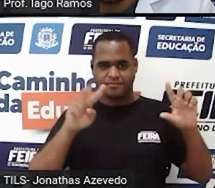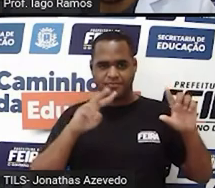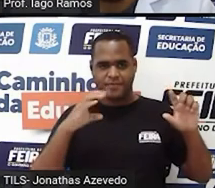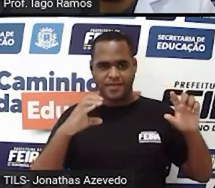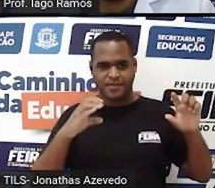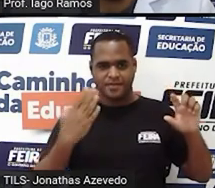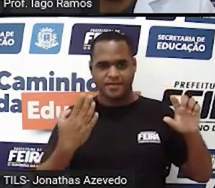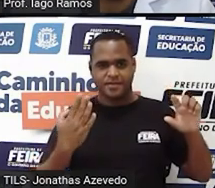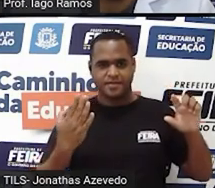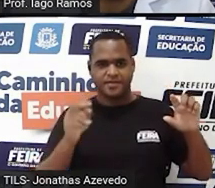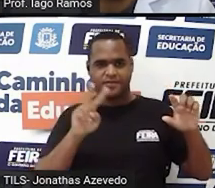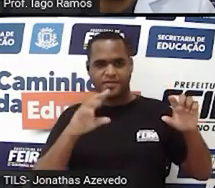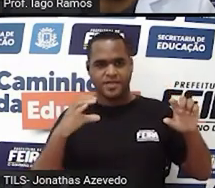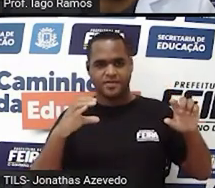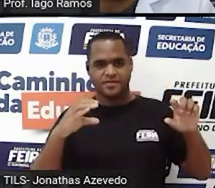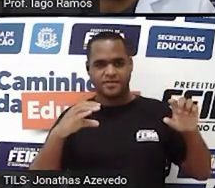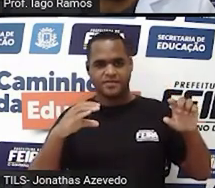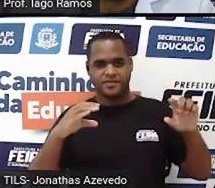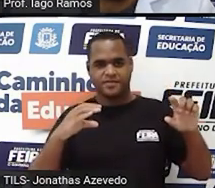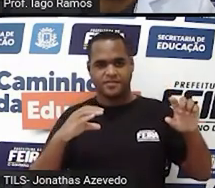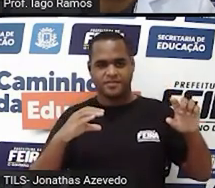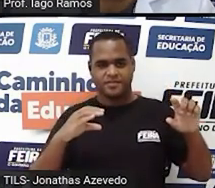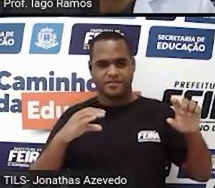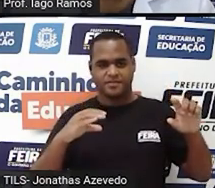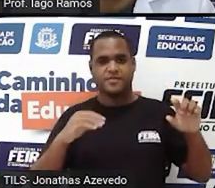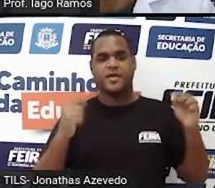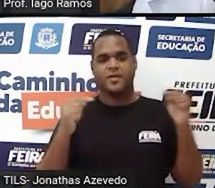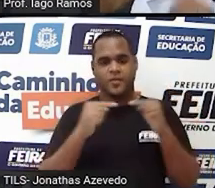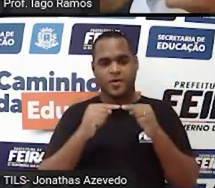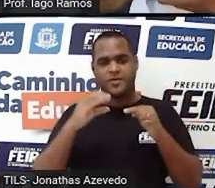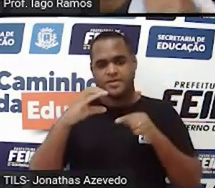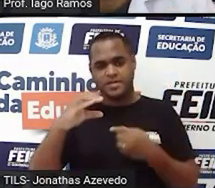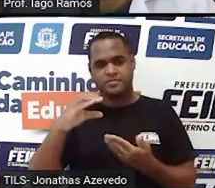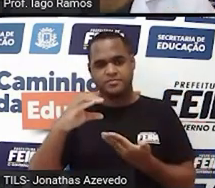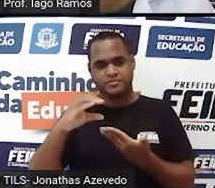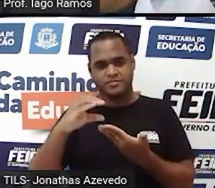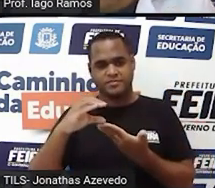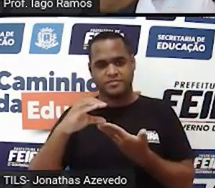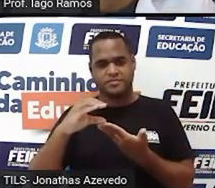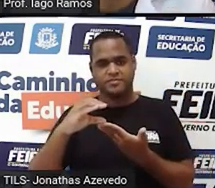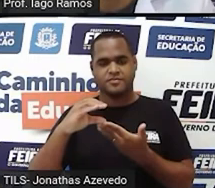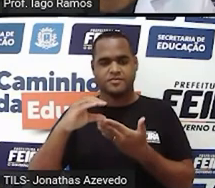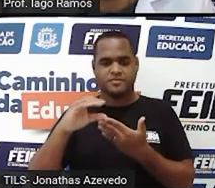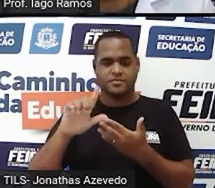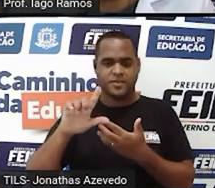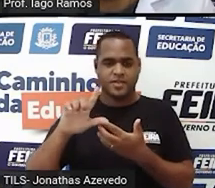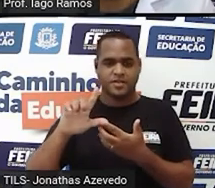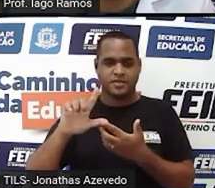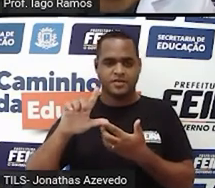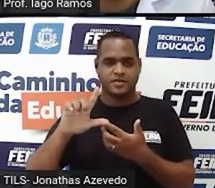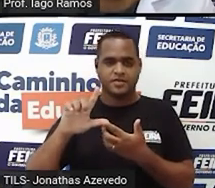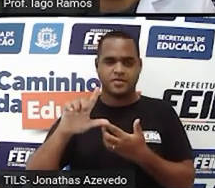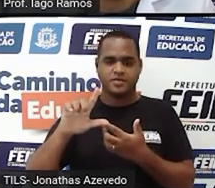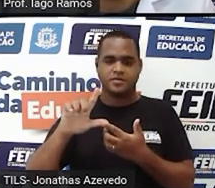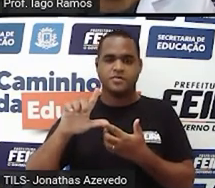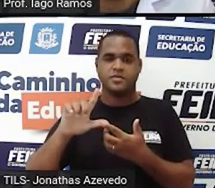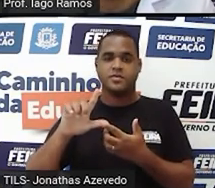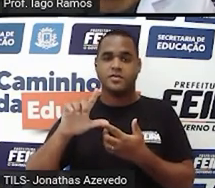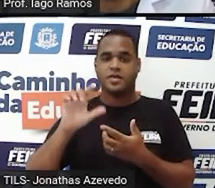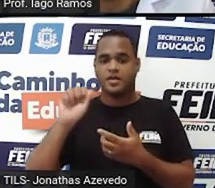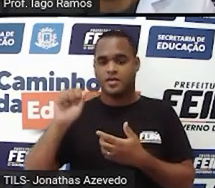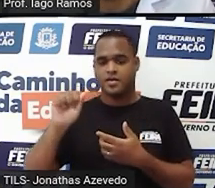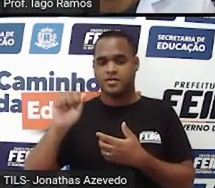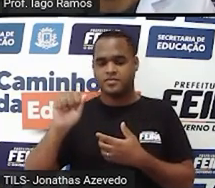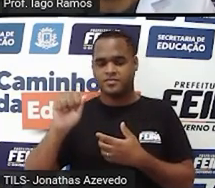vc volume do cubo é igual a cê é comprimento XL que é largura